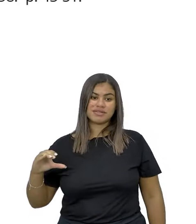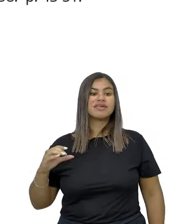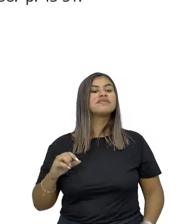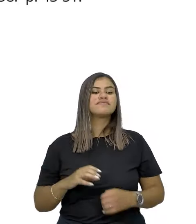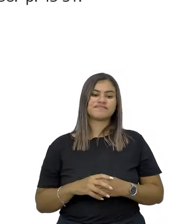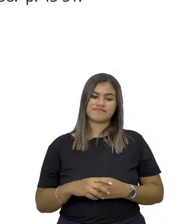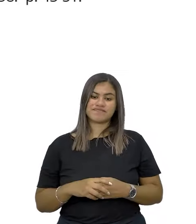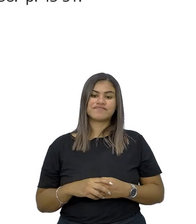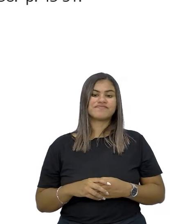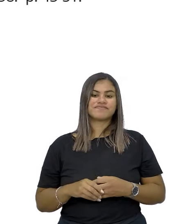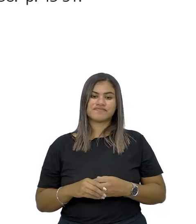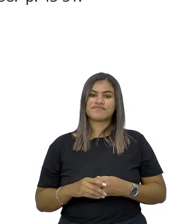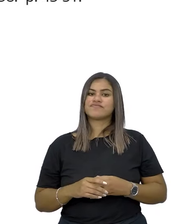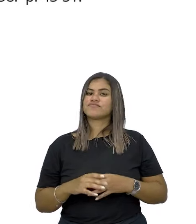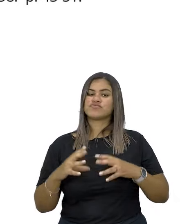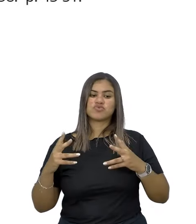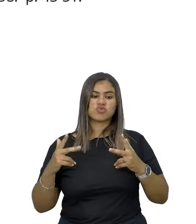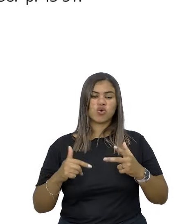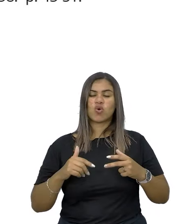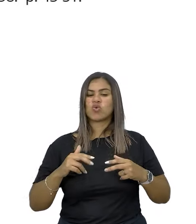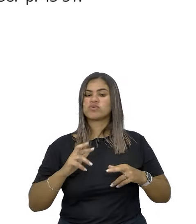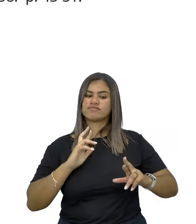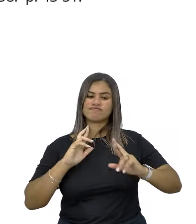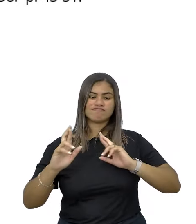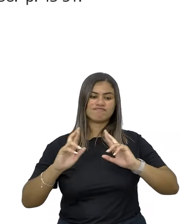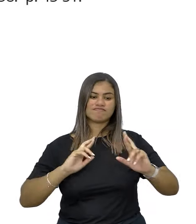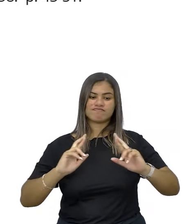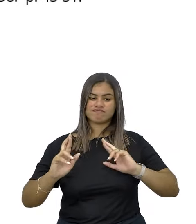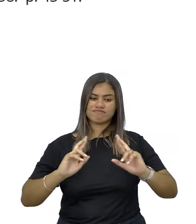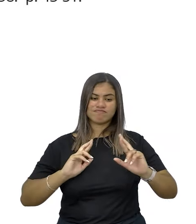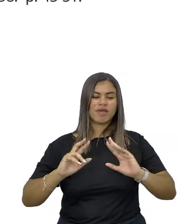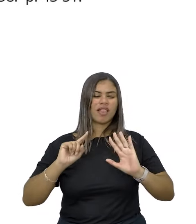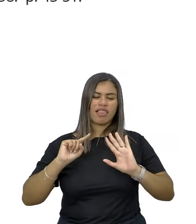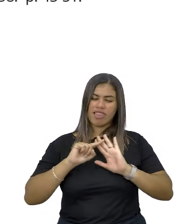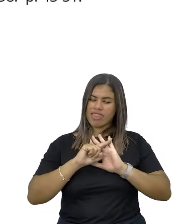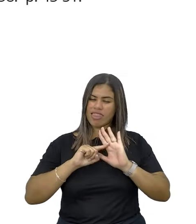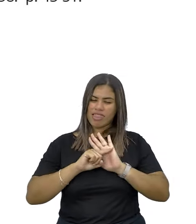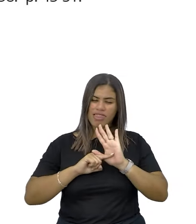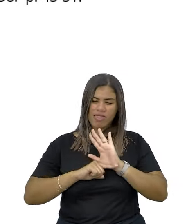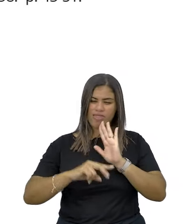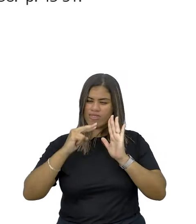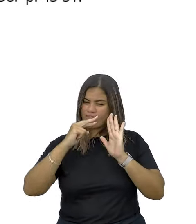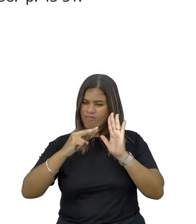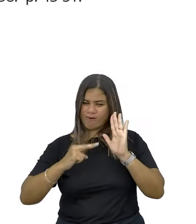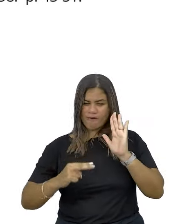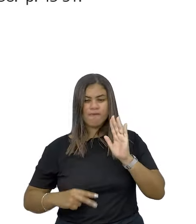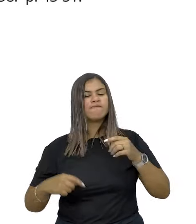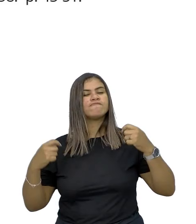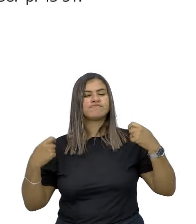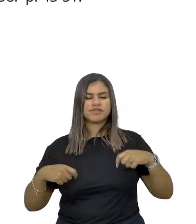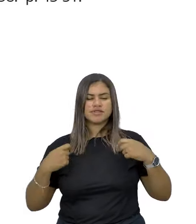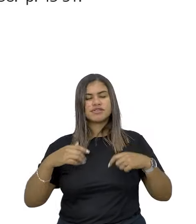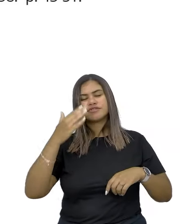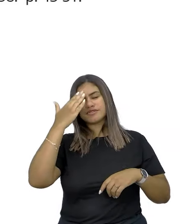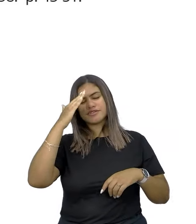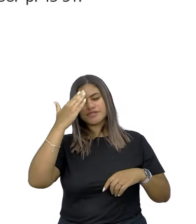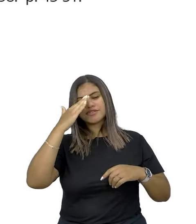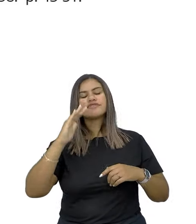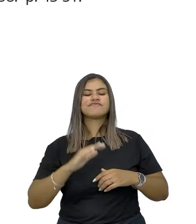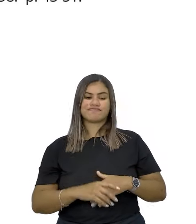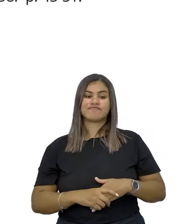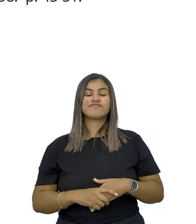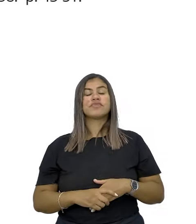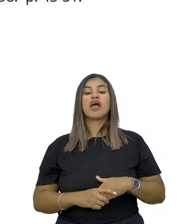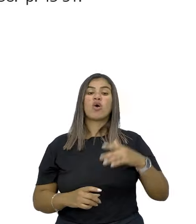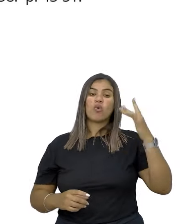trabalha para a gente toda essa parte de resolução de problema. A gente deve ler, deve pesquisar, deve entender um pouquinho para a gente poder participar. Eu acho que as